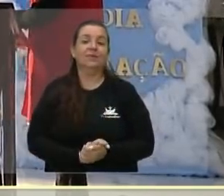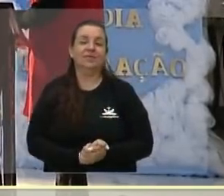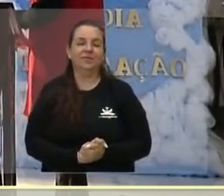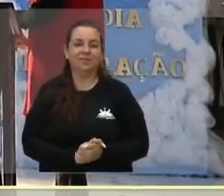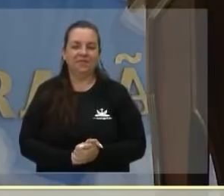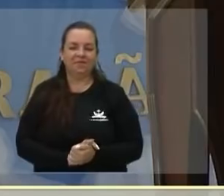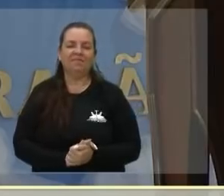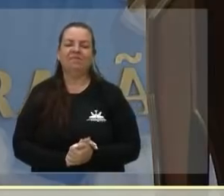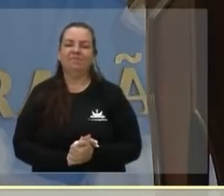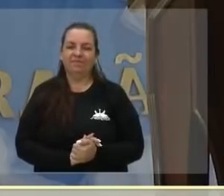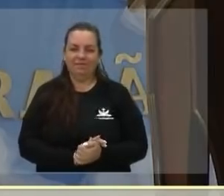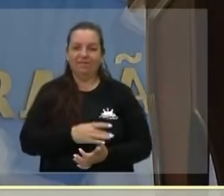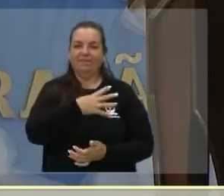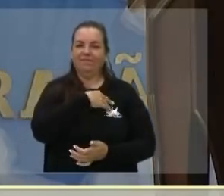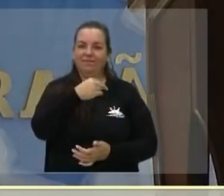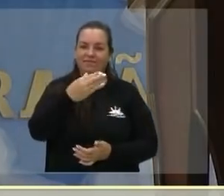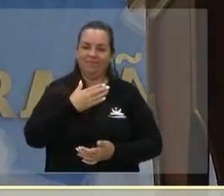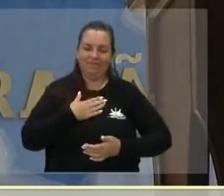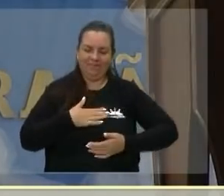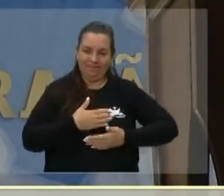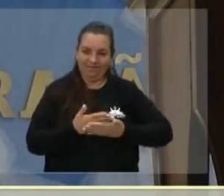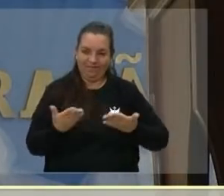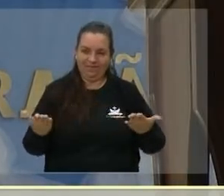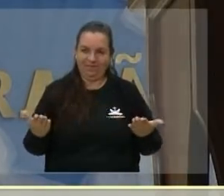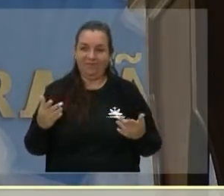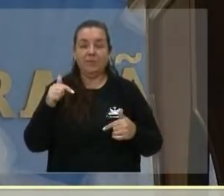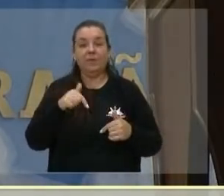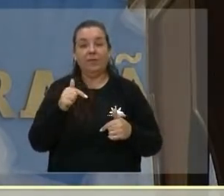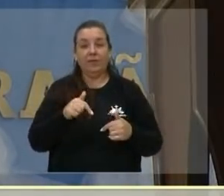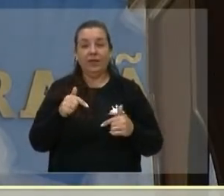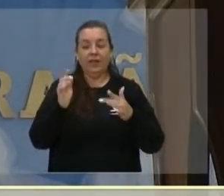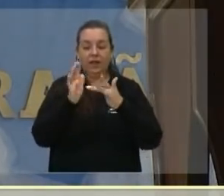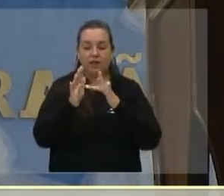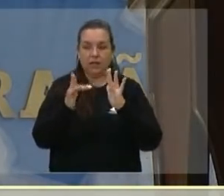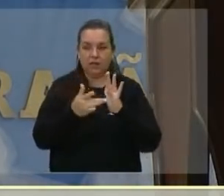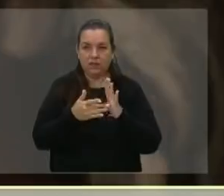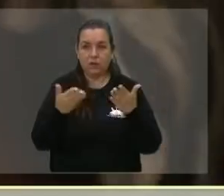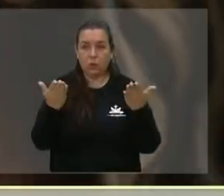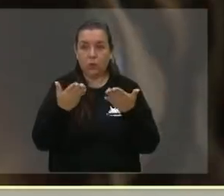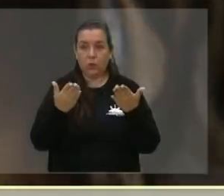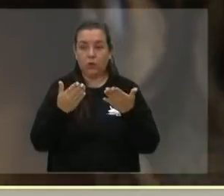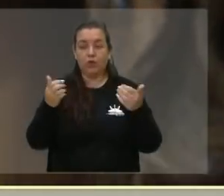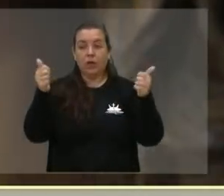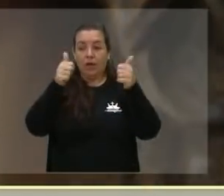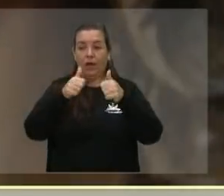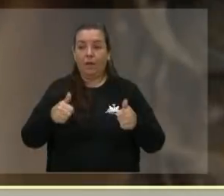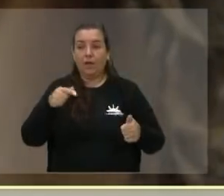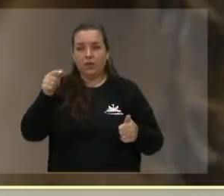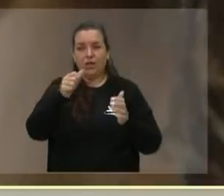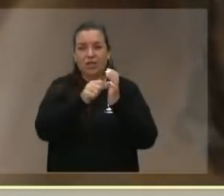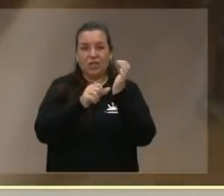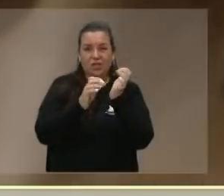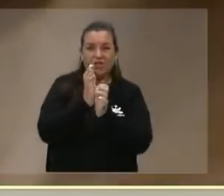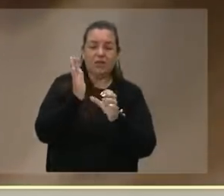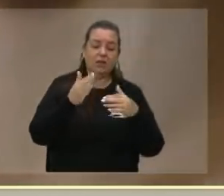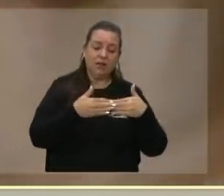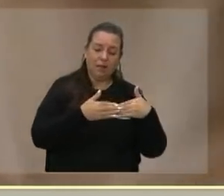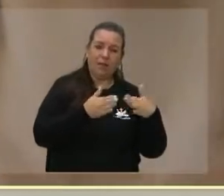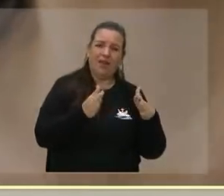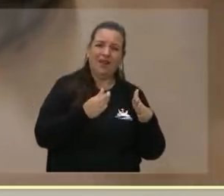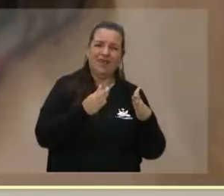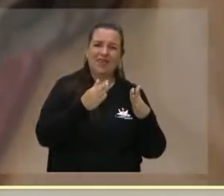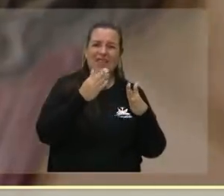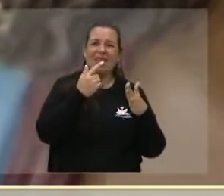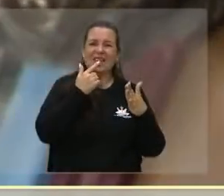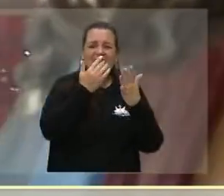a tiros e esse cristo e hoje a imagem se cristo faz chagas abertas